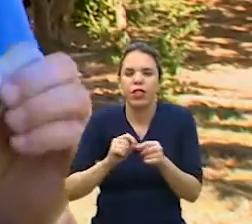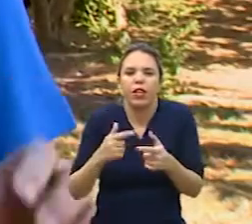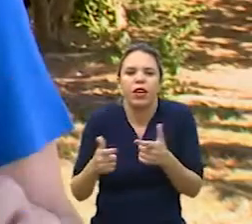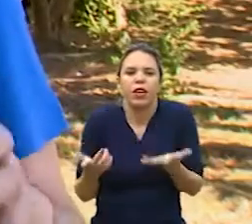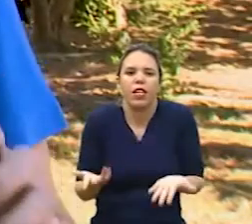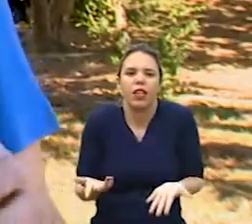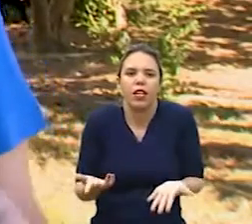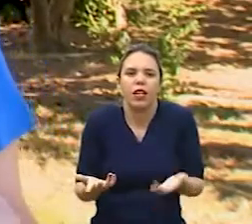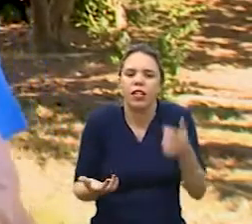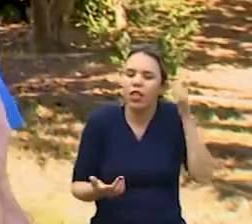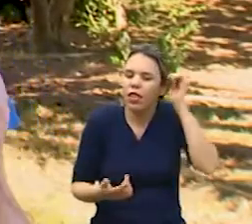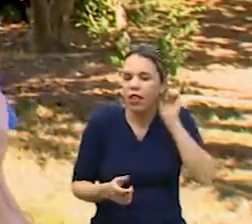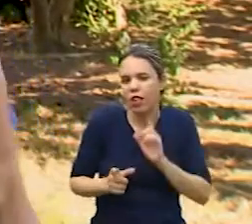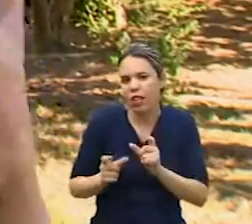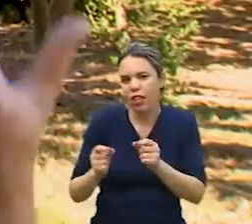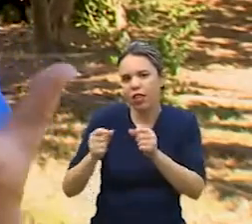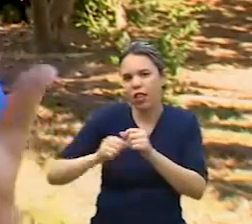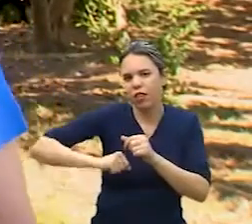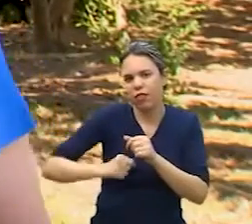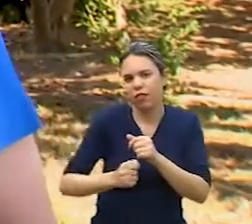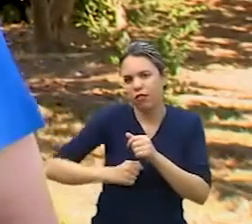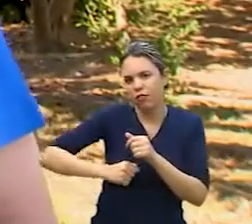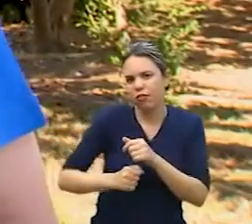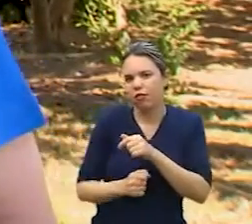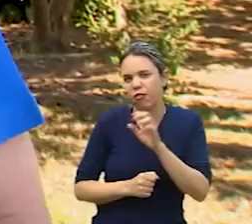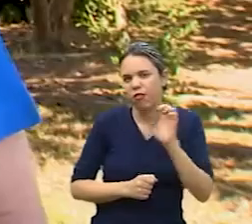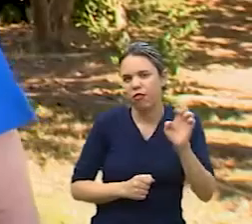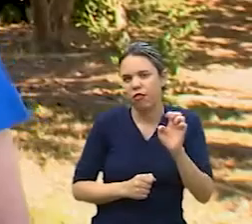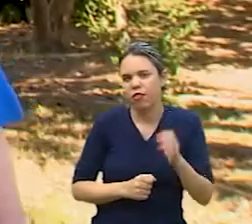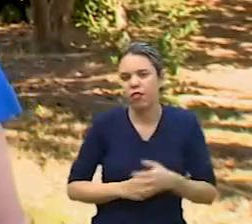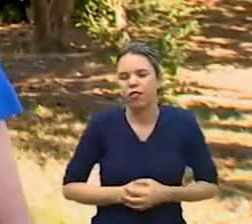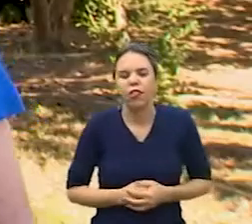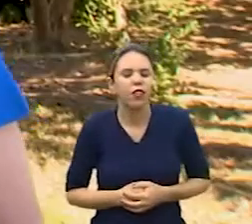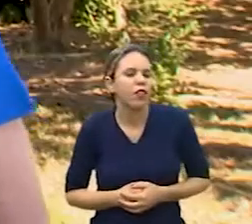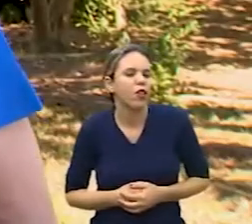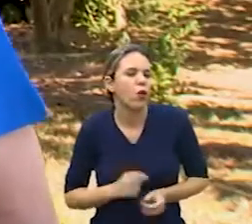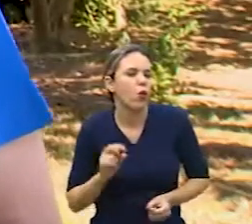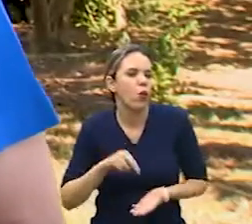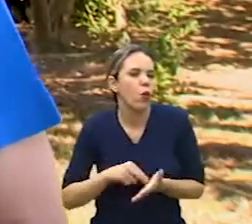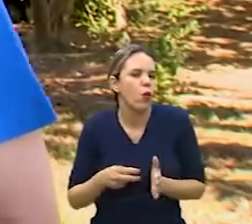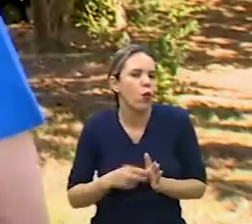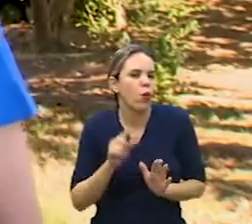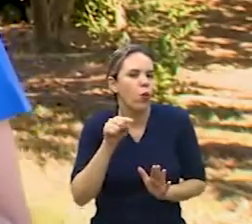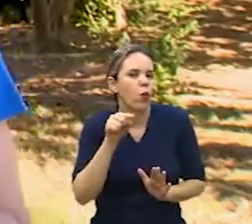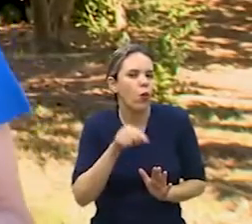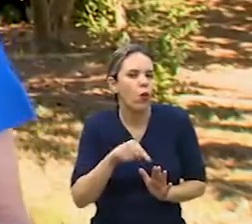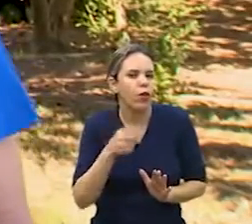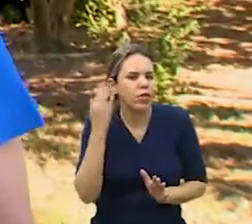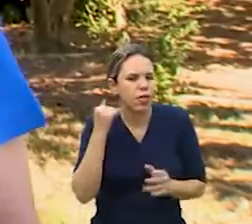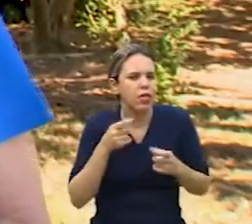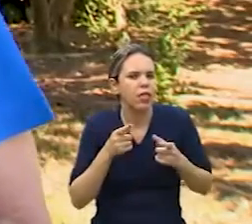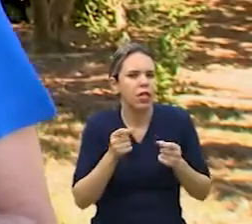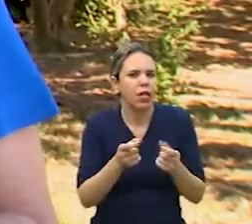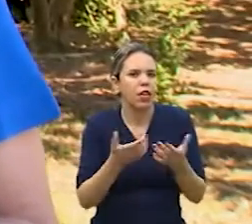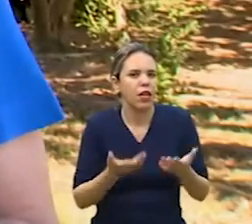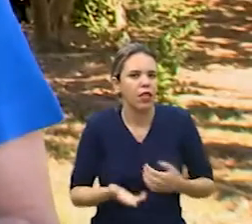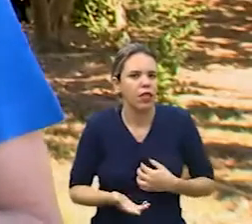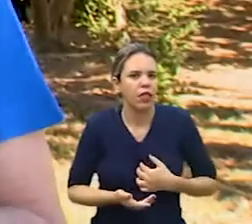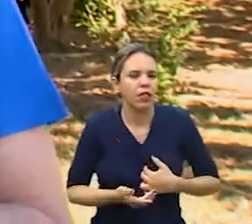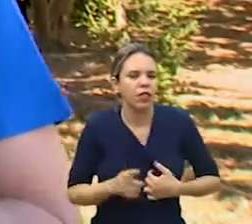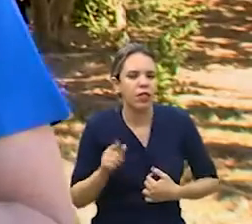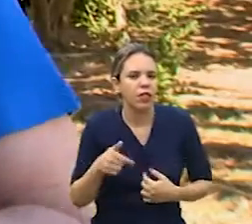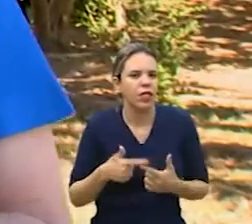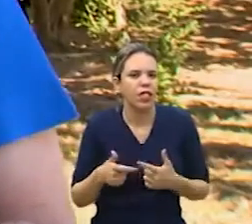para ver o que é aquele carcinoma que tem na asa esquerda dela, né? Então, o que é aquilo? Nós sabemos que é um câncer e